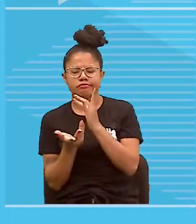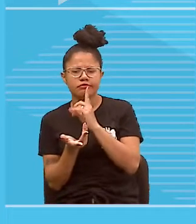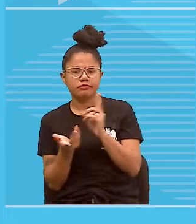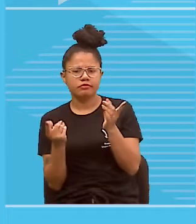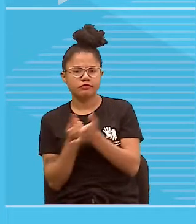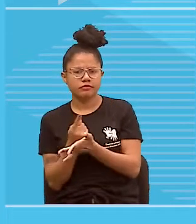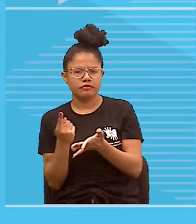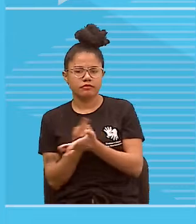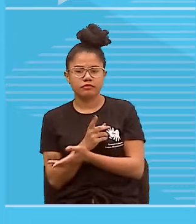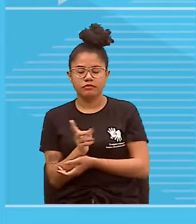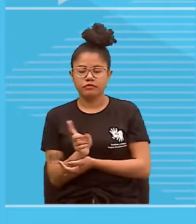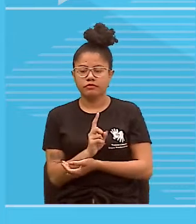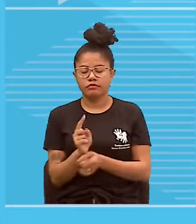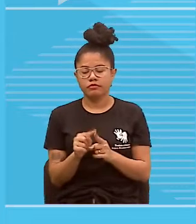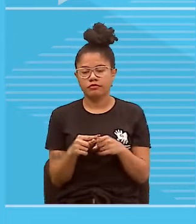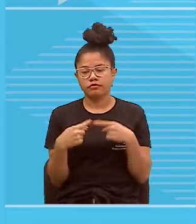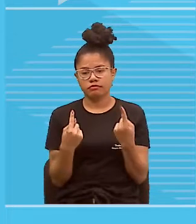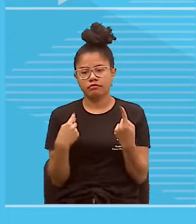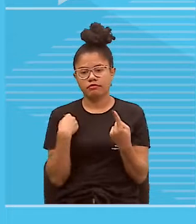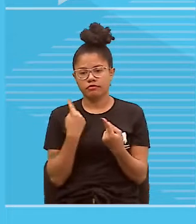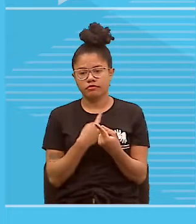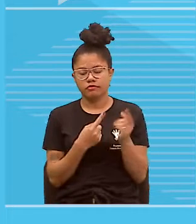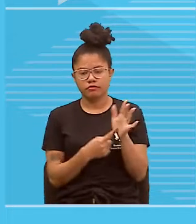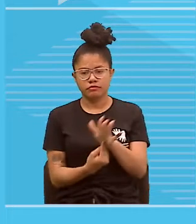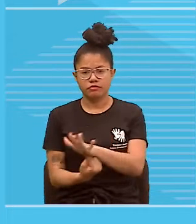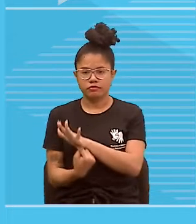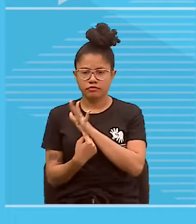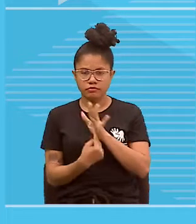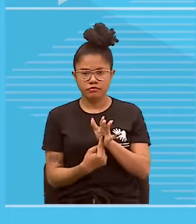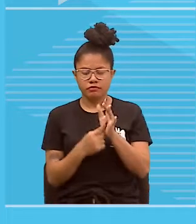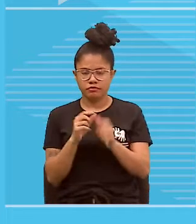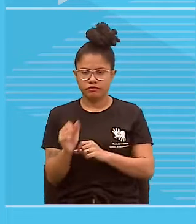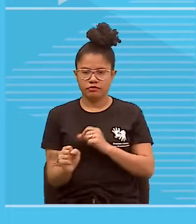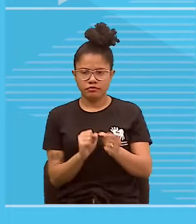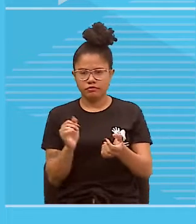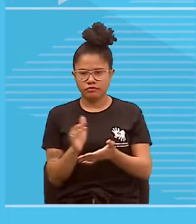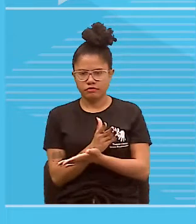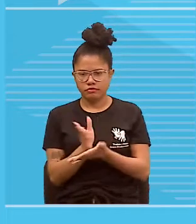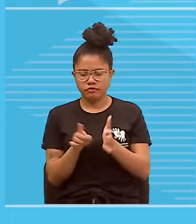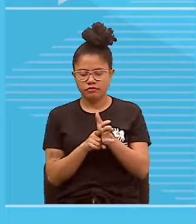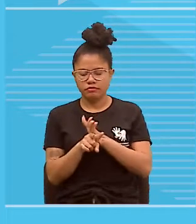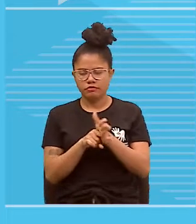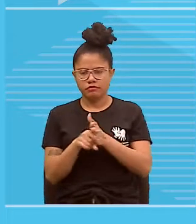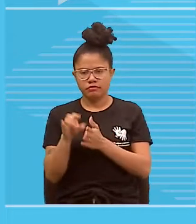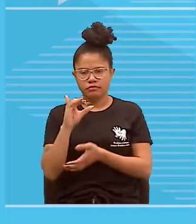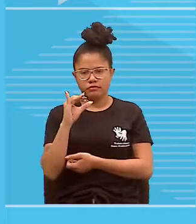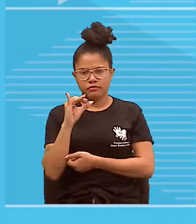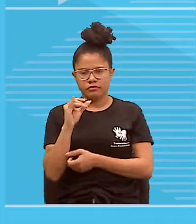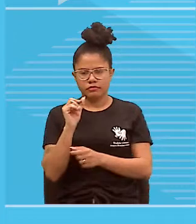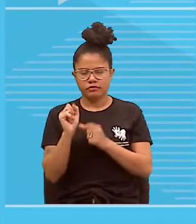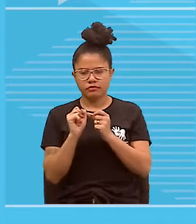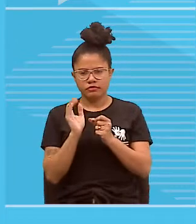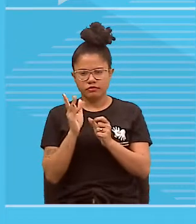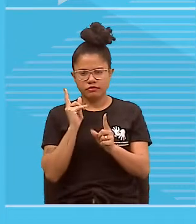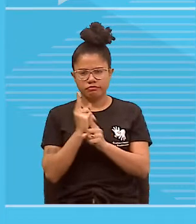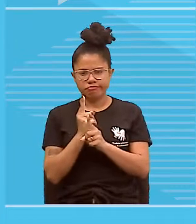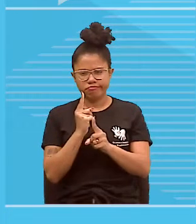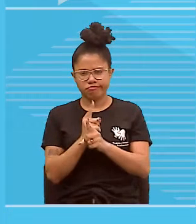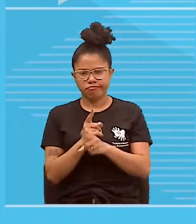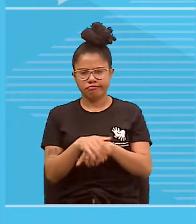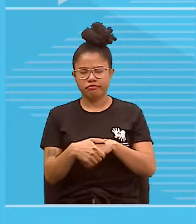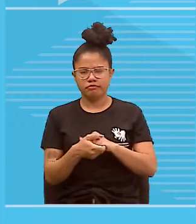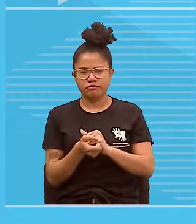mas a gente tá colocando aqui né as evidências científicas O que é que já foi encontrado